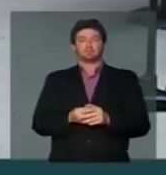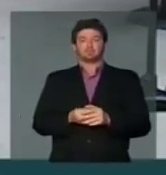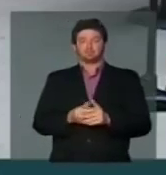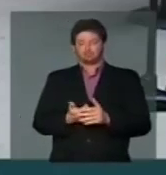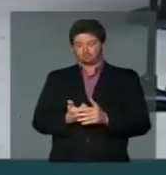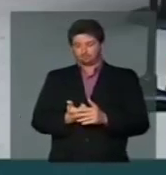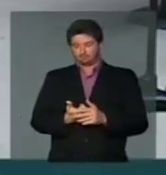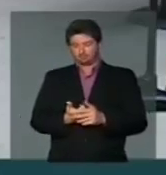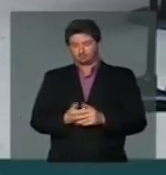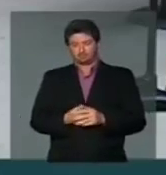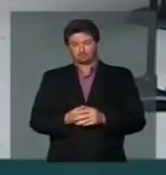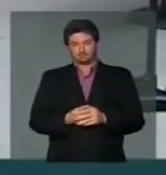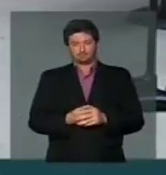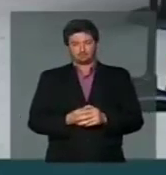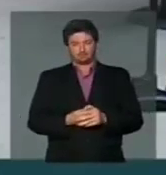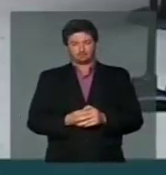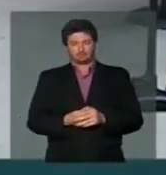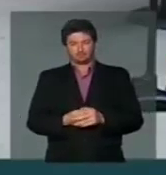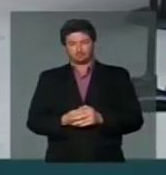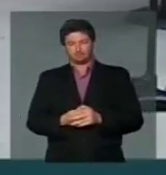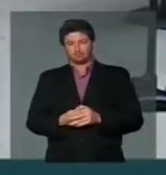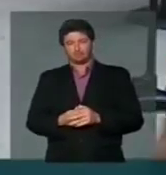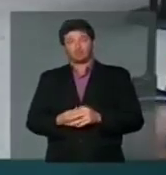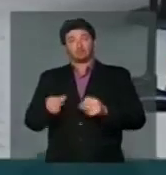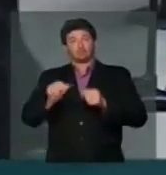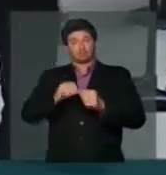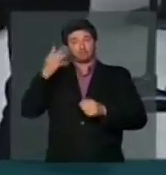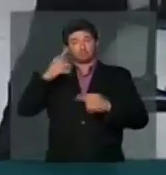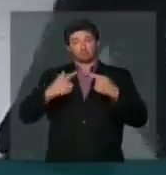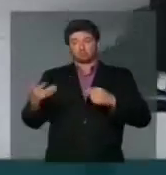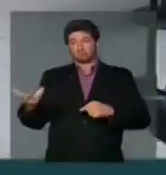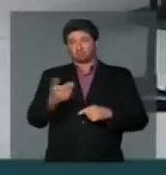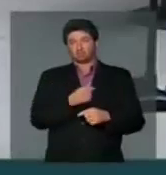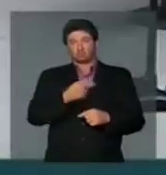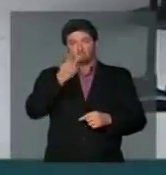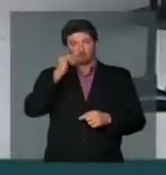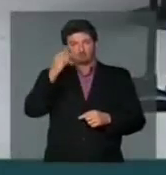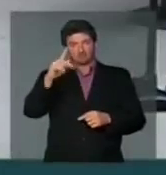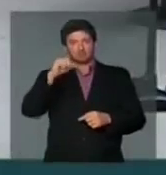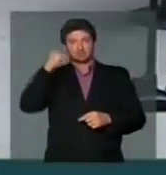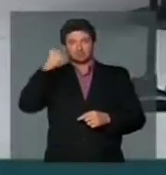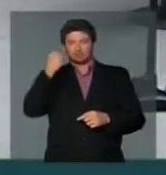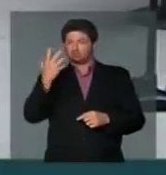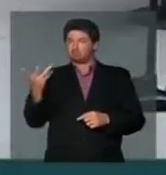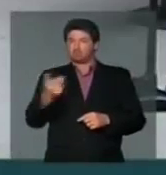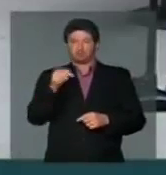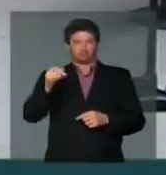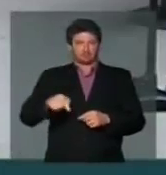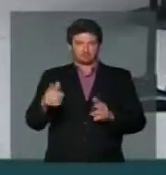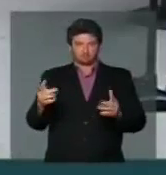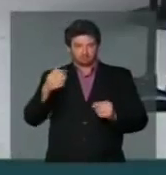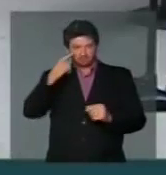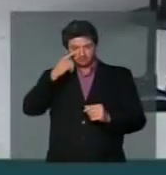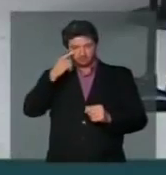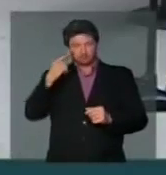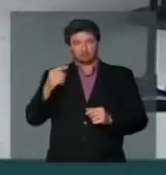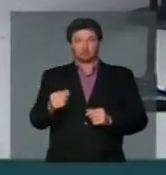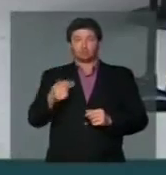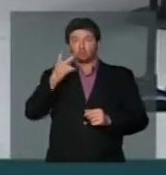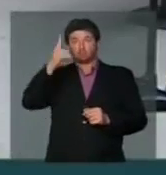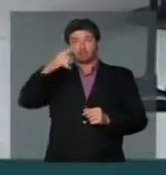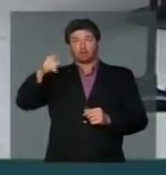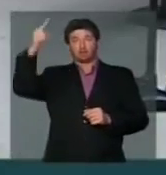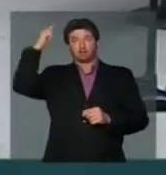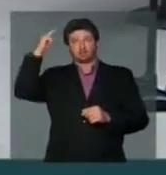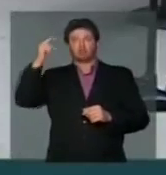e que torna a política grande. Seu pai foi um grande senador aqui, tenho certeza o pai dele